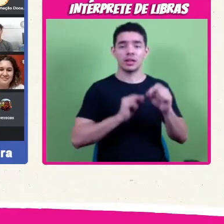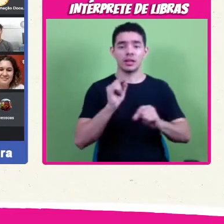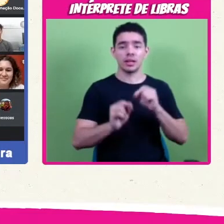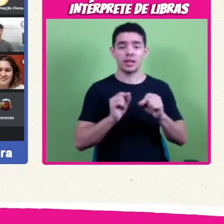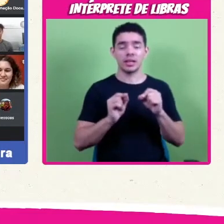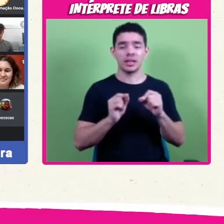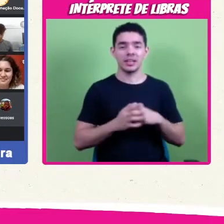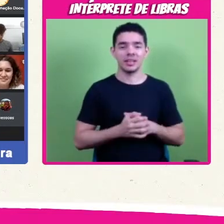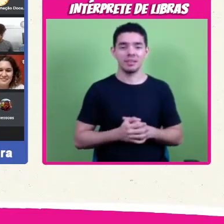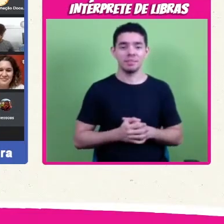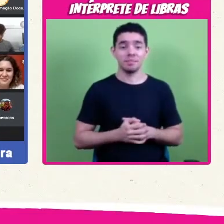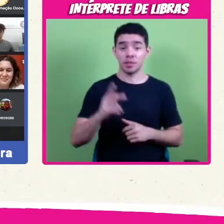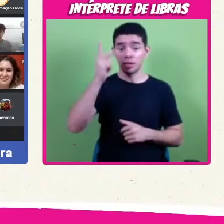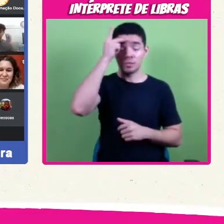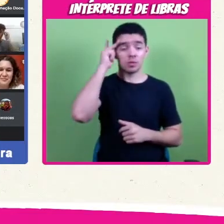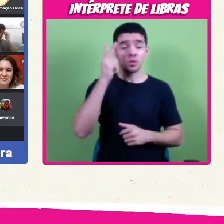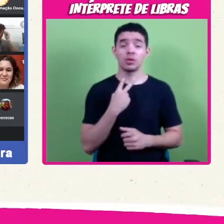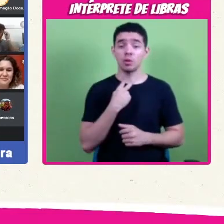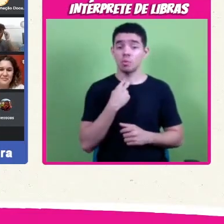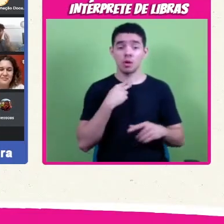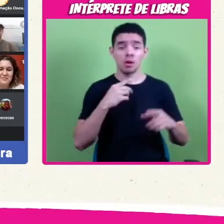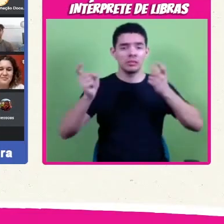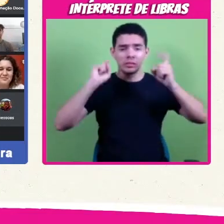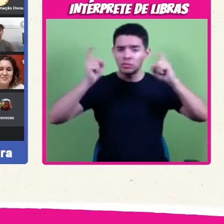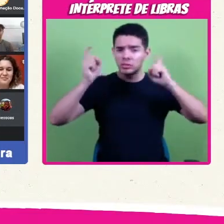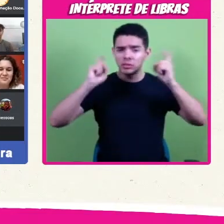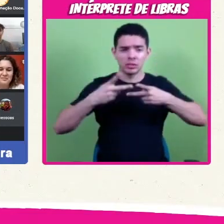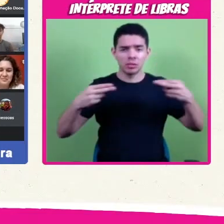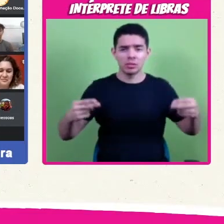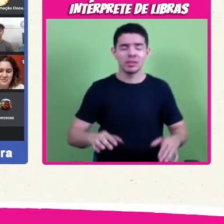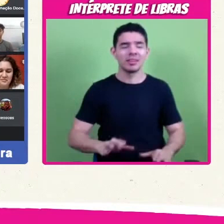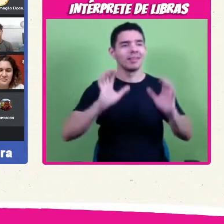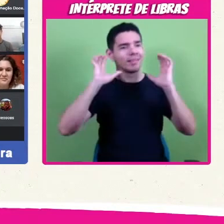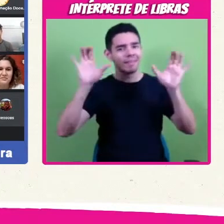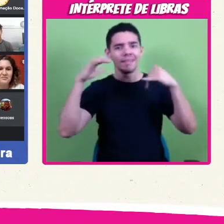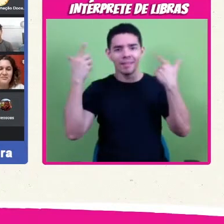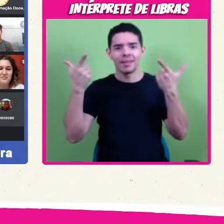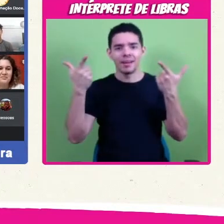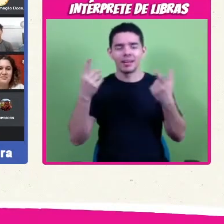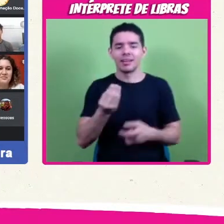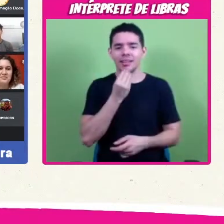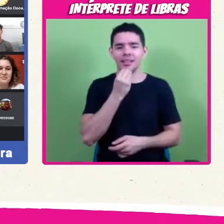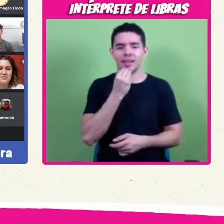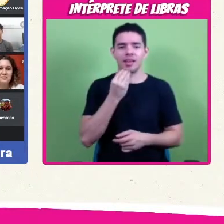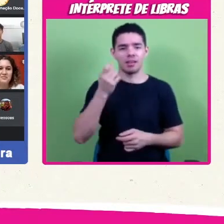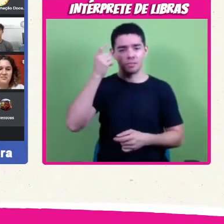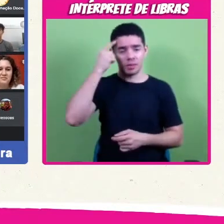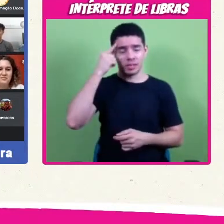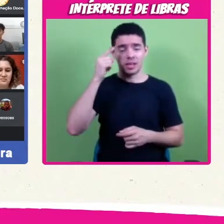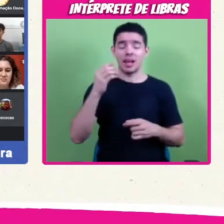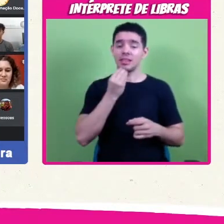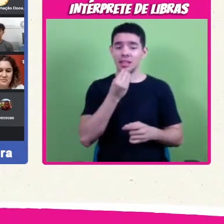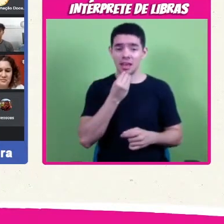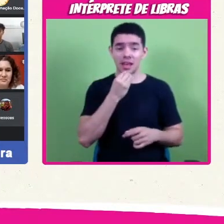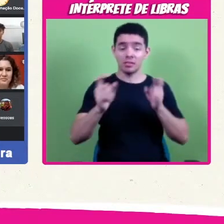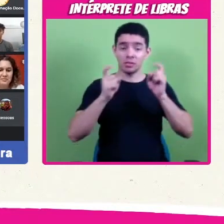as pessoas não devem discutir esse tipo de coisa na escola. É claro que se deve, sim. Essas pessoas estão lá,